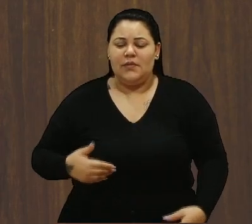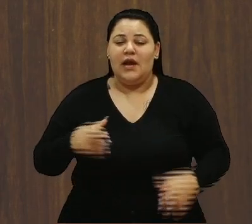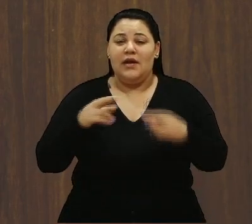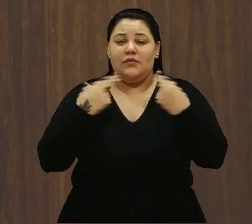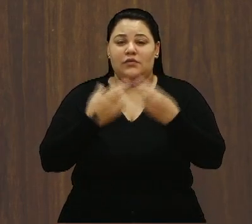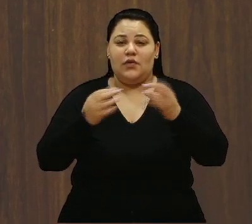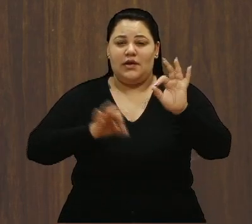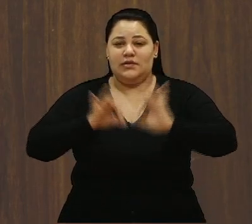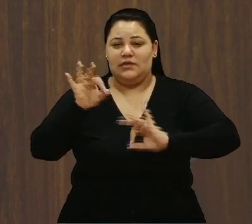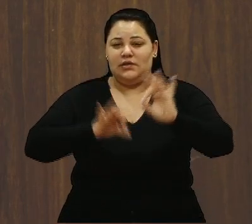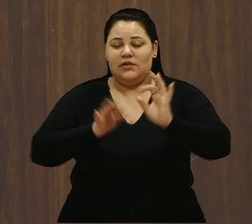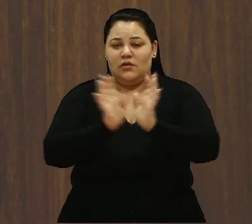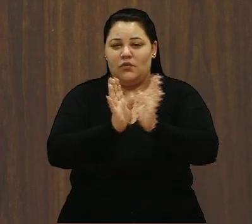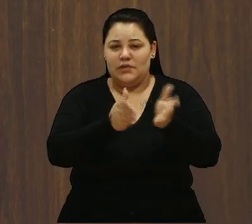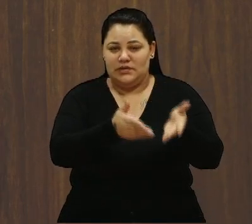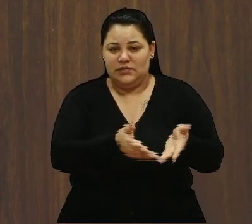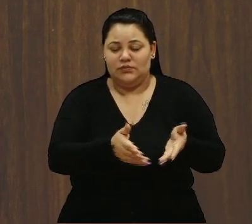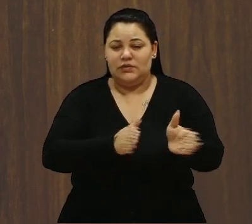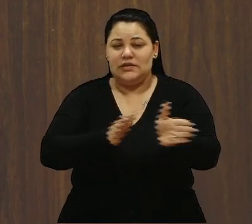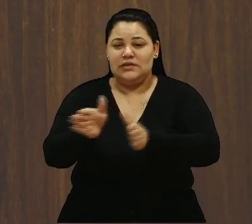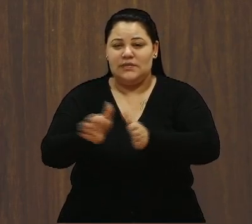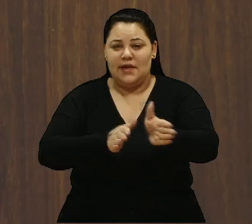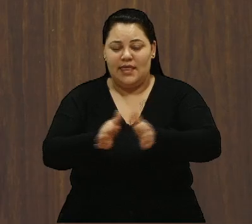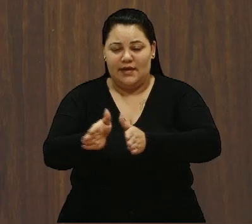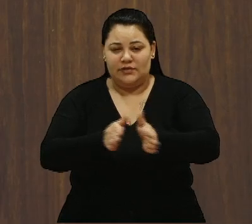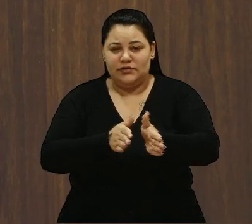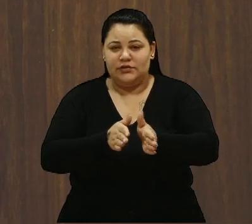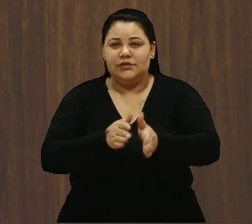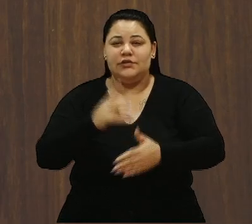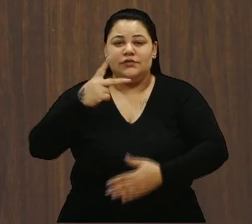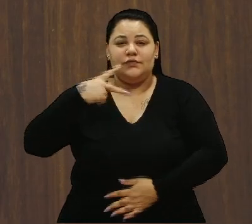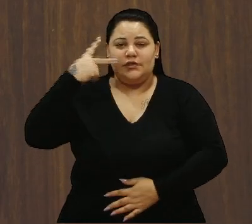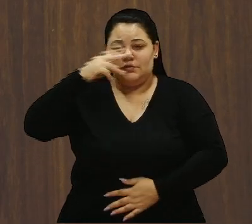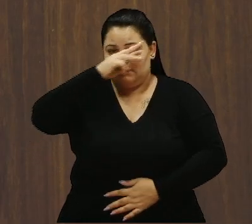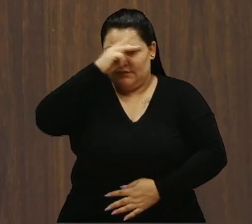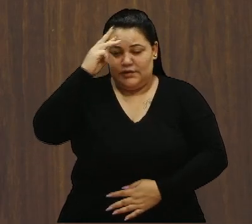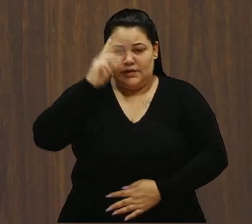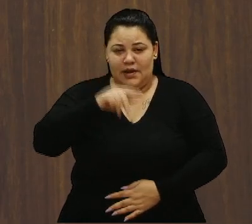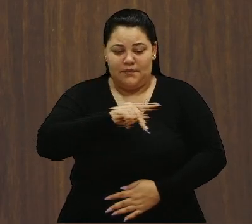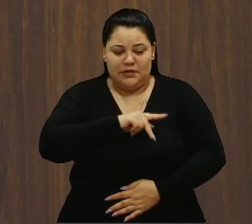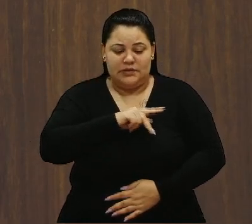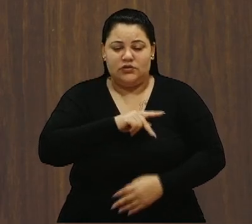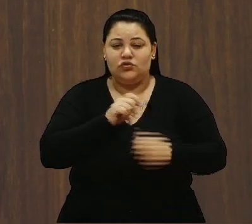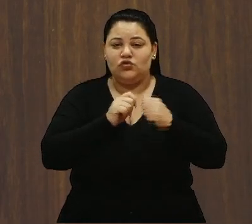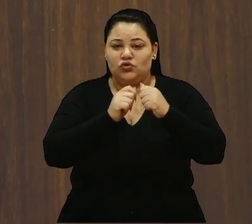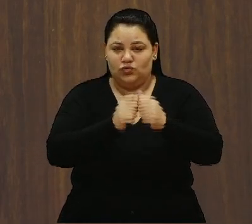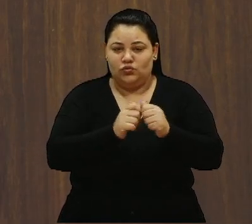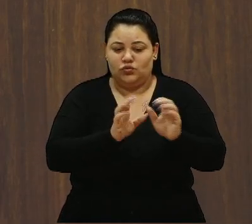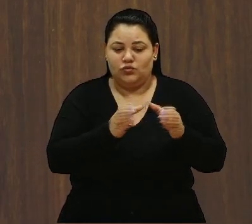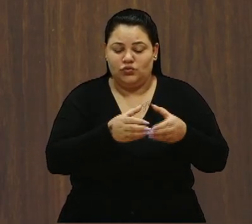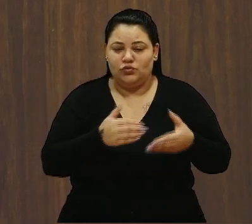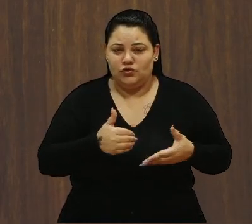pela Comissão de Acessibilidade, que o vereador Valim é o presidente, junto com a frente